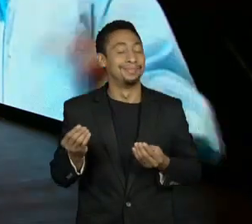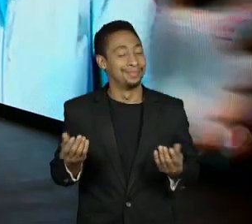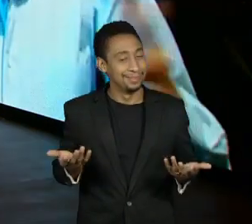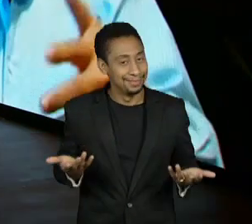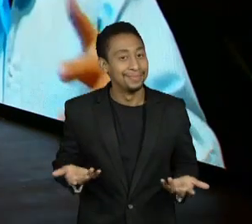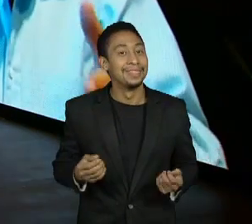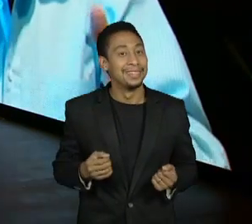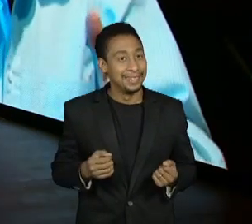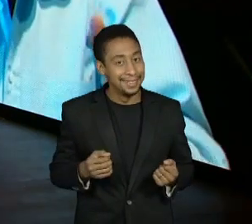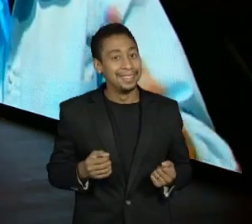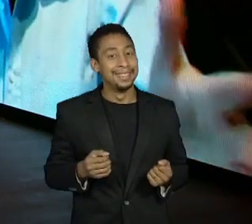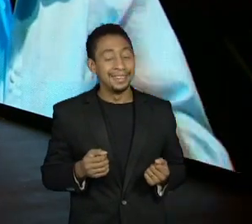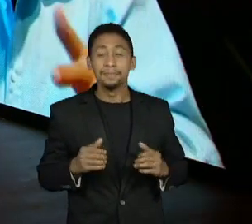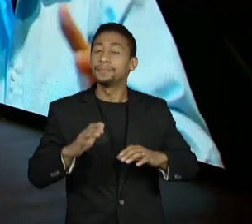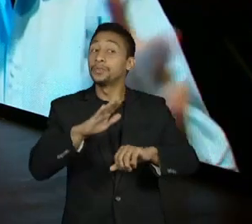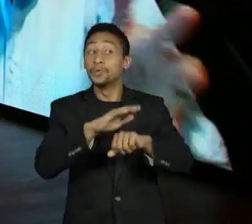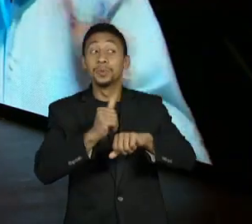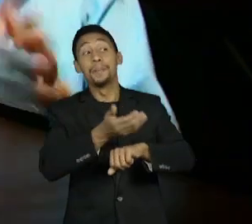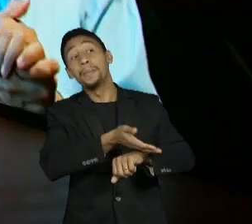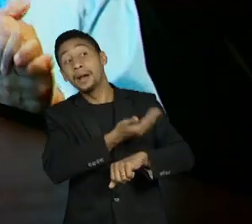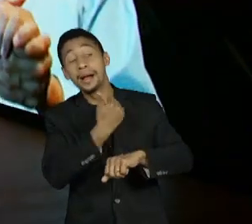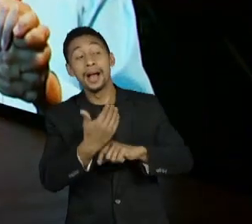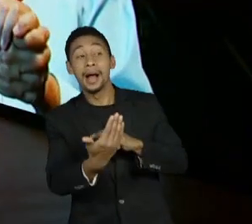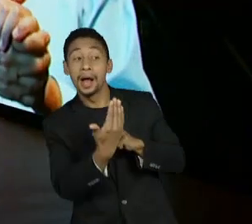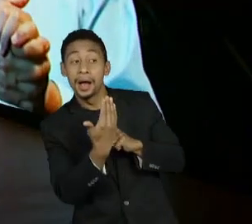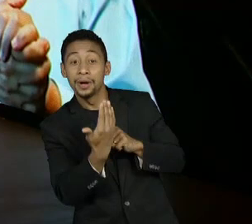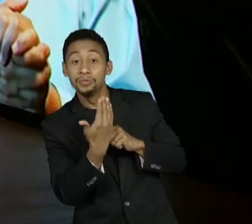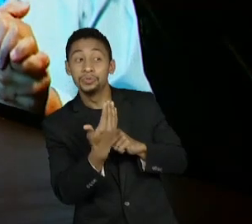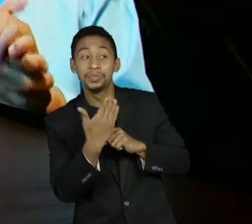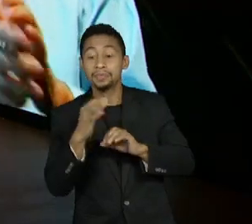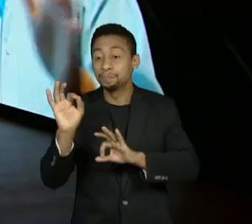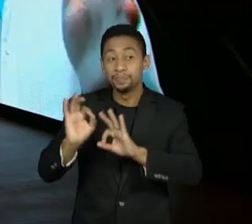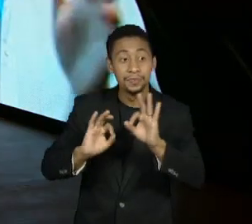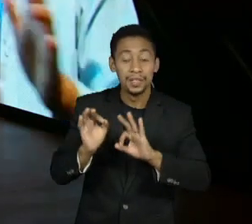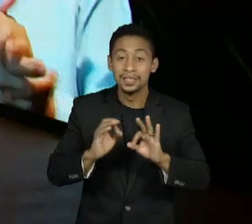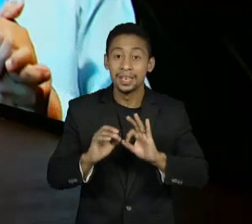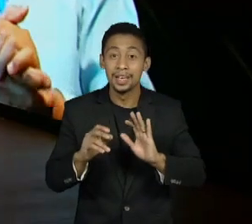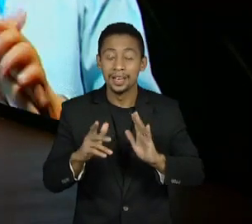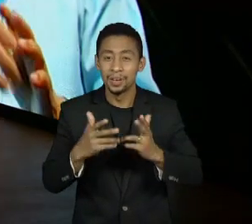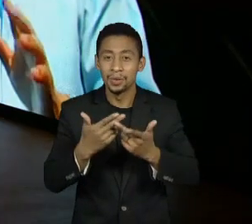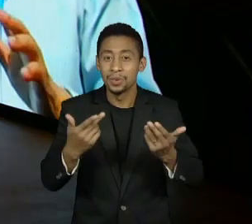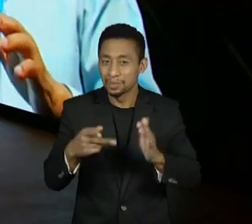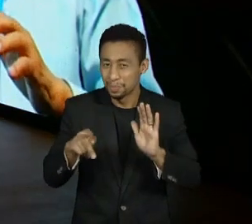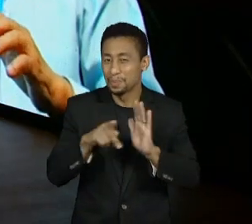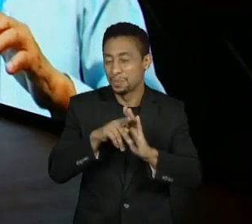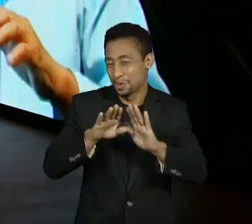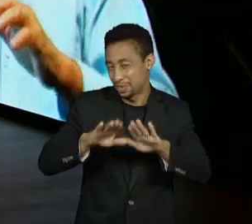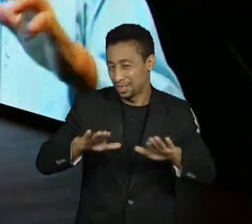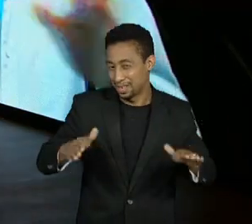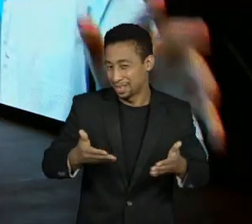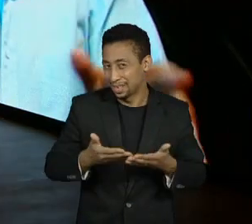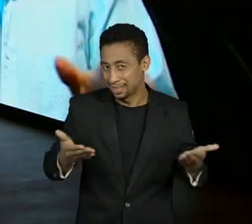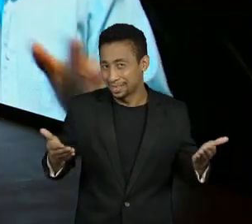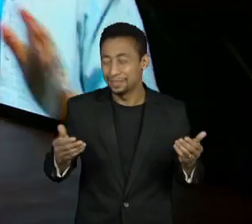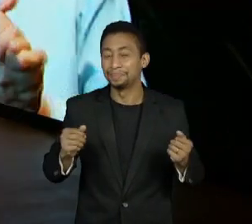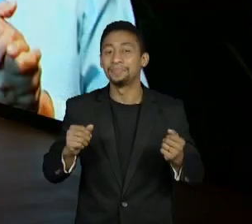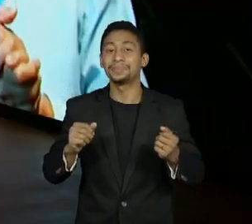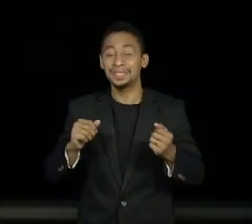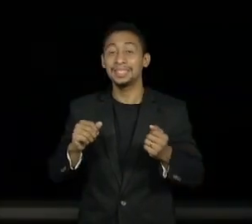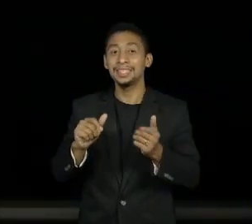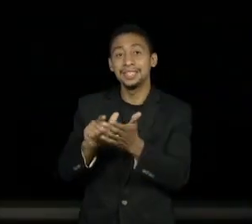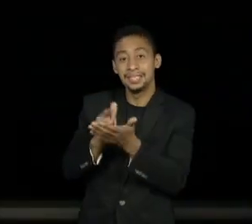Então vamos chamar o Maurício para ajudar aqui no lançamento do suplemento infantil da Folha de São Paulo, com a Lenita Miranda de Figueiredo, tudo mais e